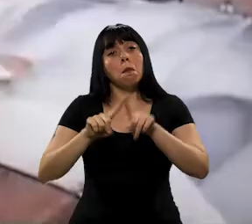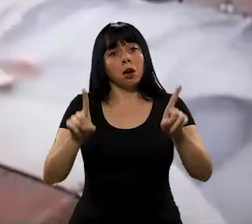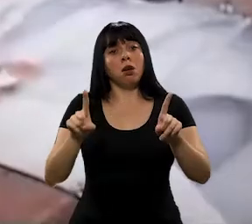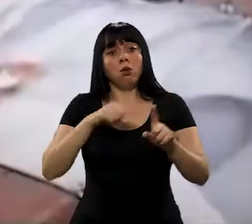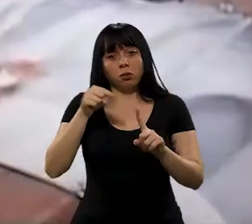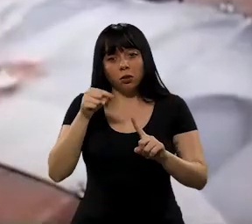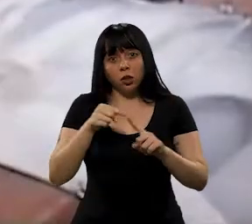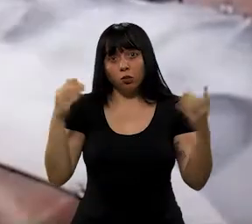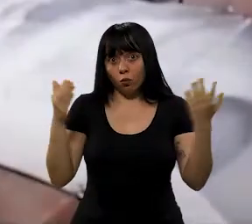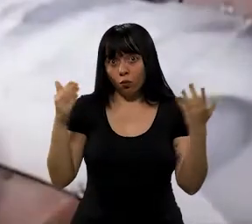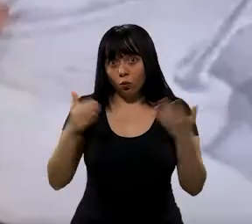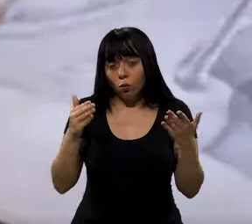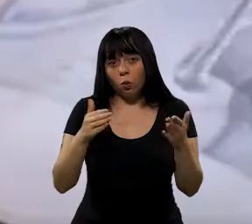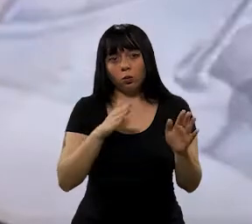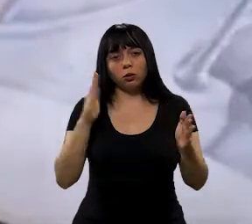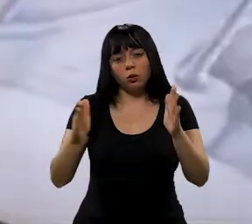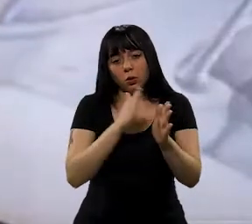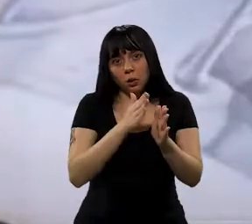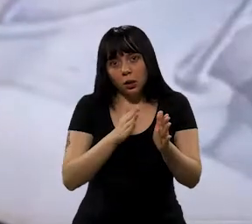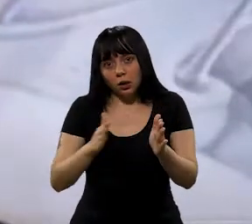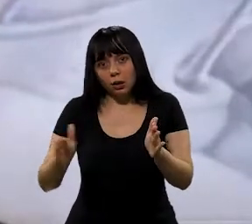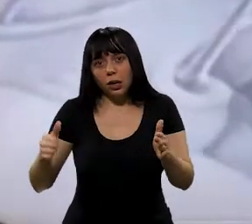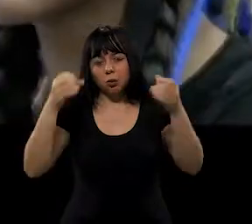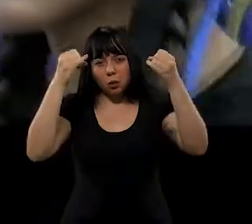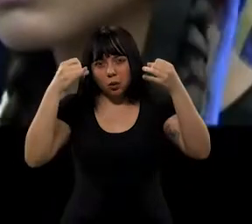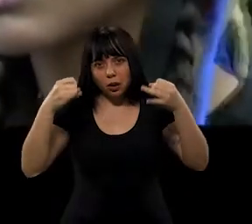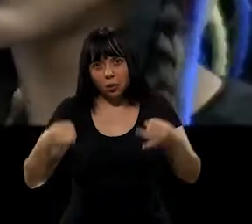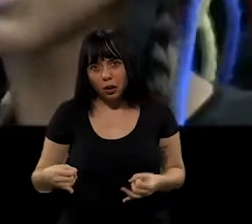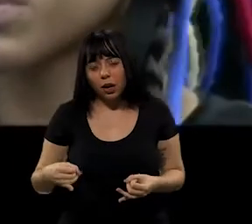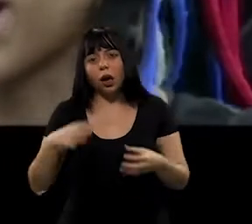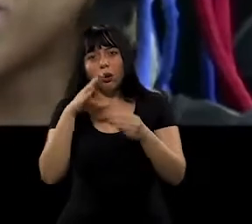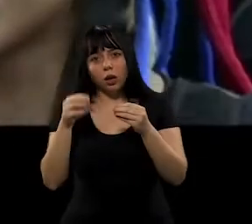linha entre as primeiras iniciativas em criar imagens em movimento e o